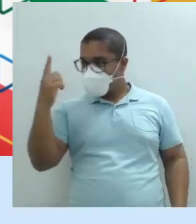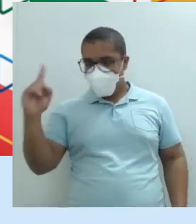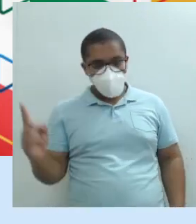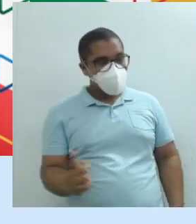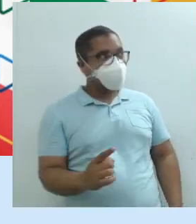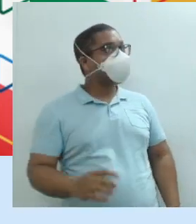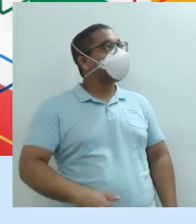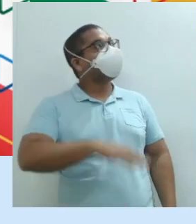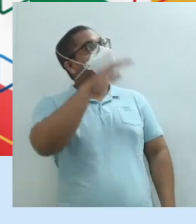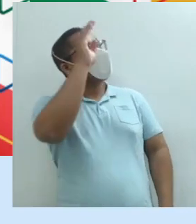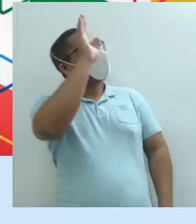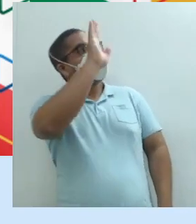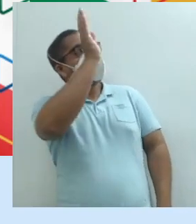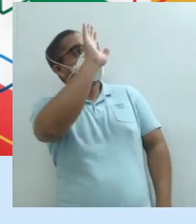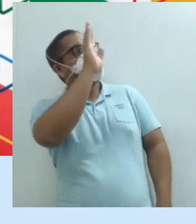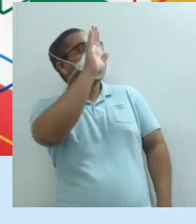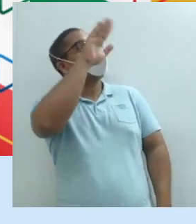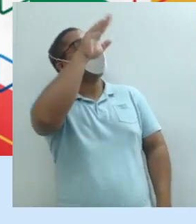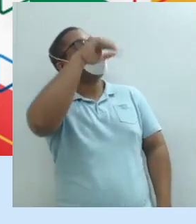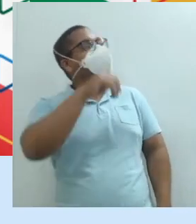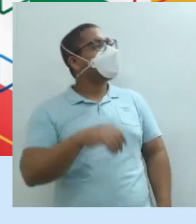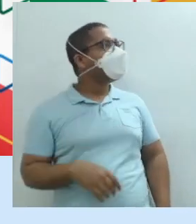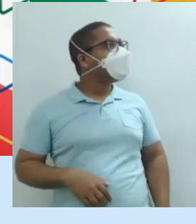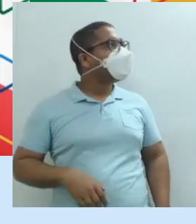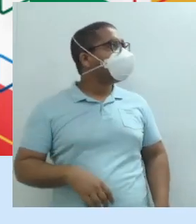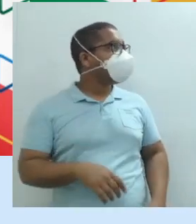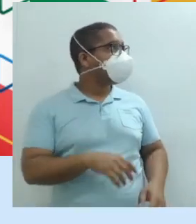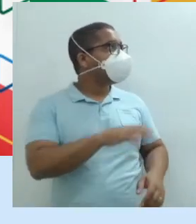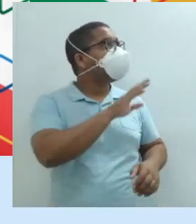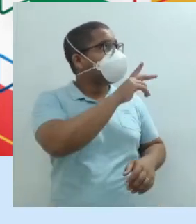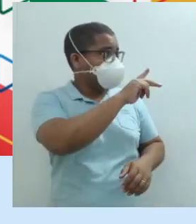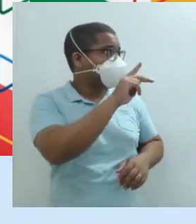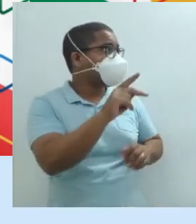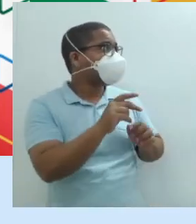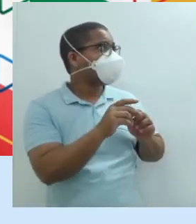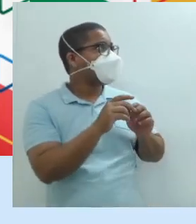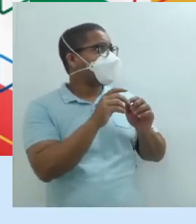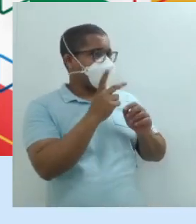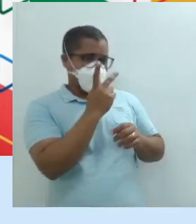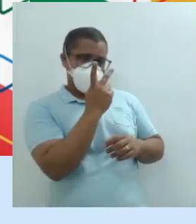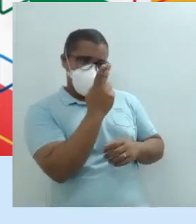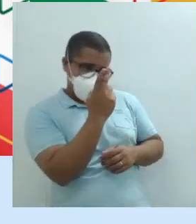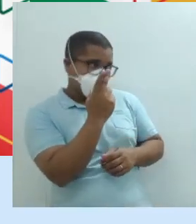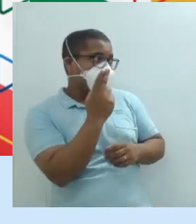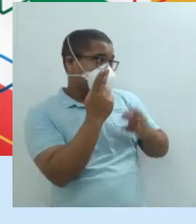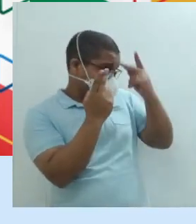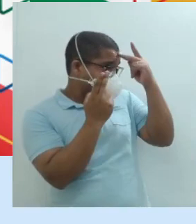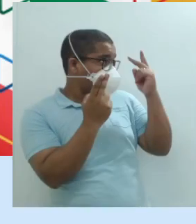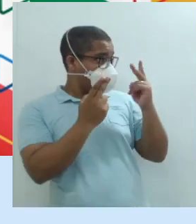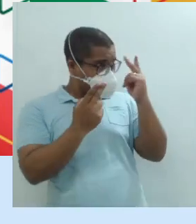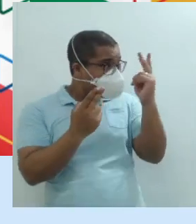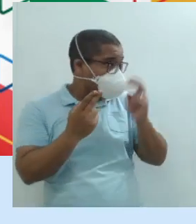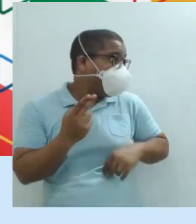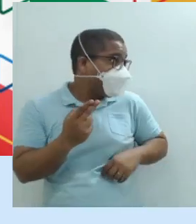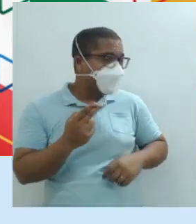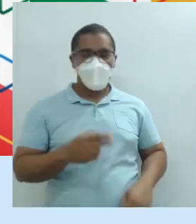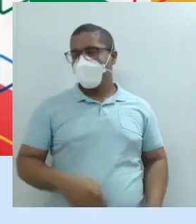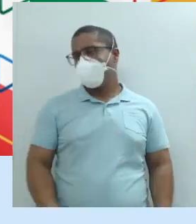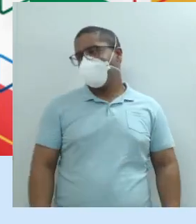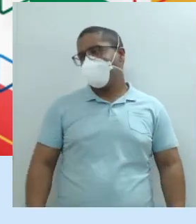ou abençoada e diz, professora, é dupla de 2. Aí você faz, não,